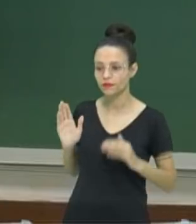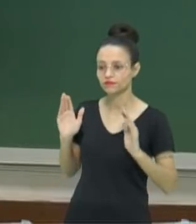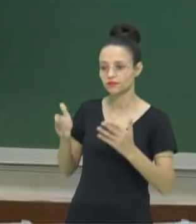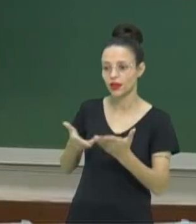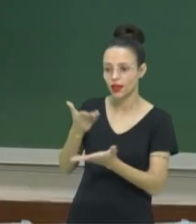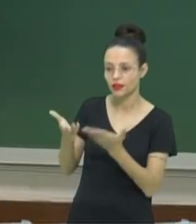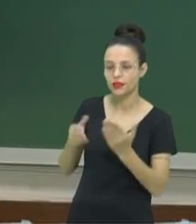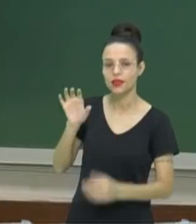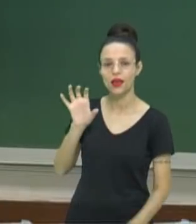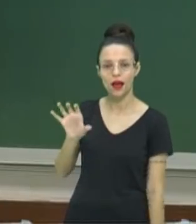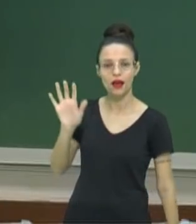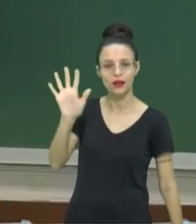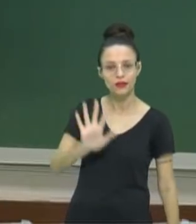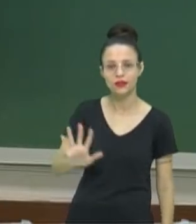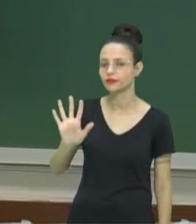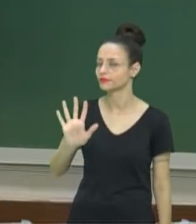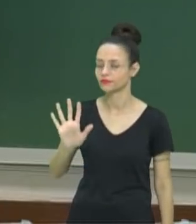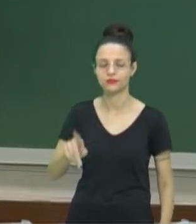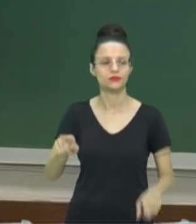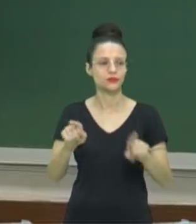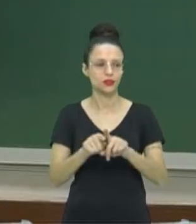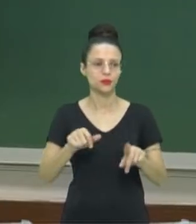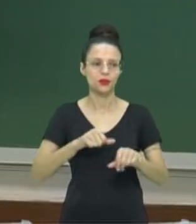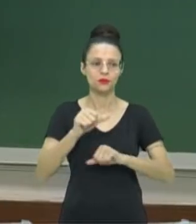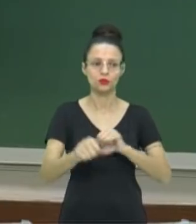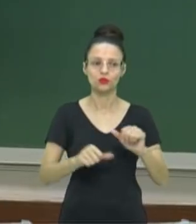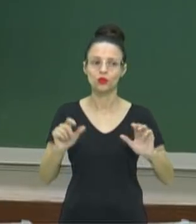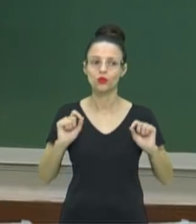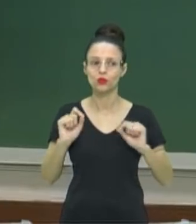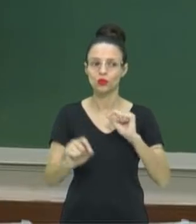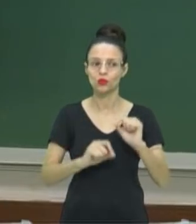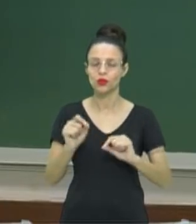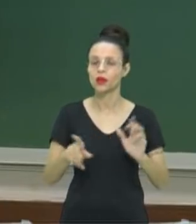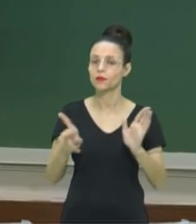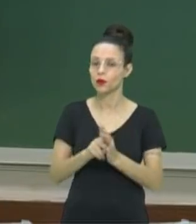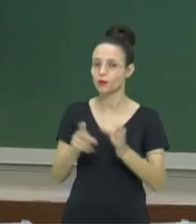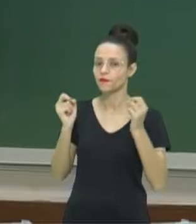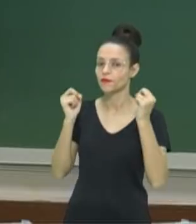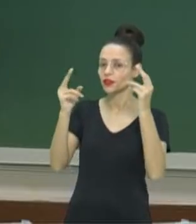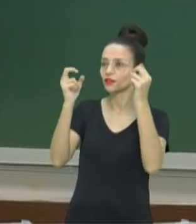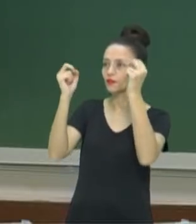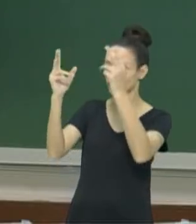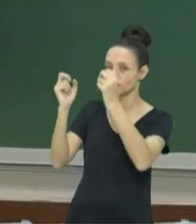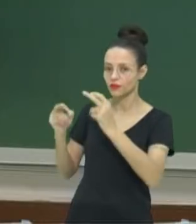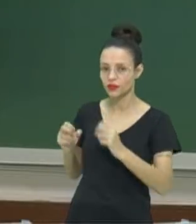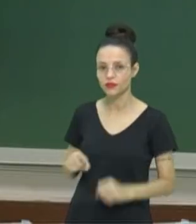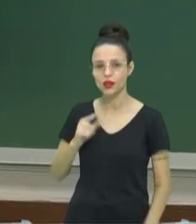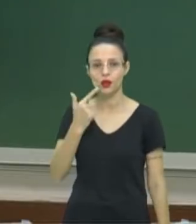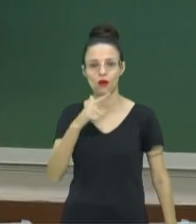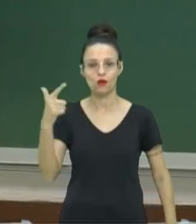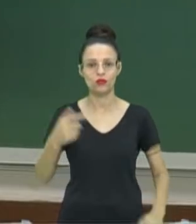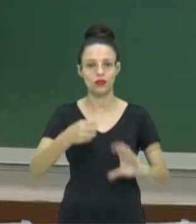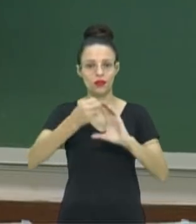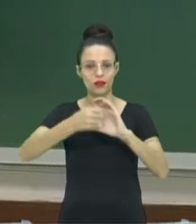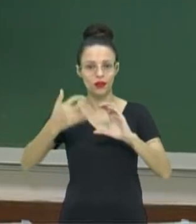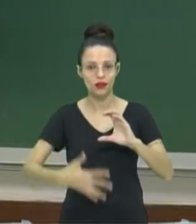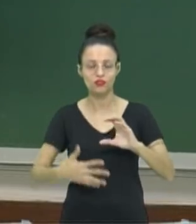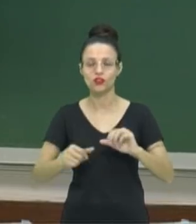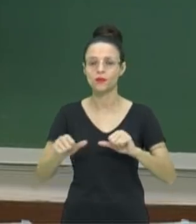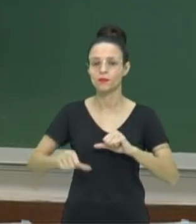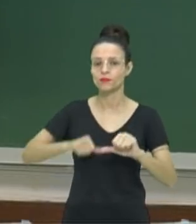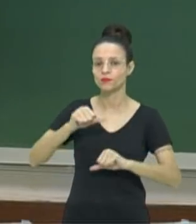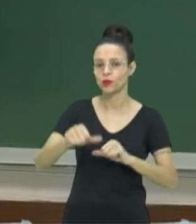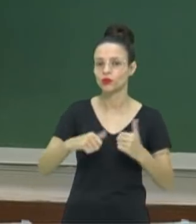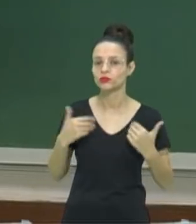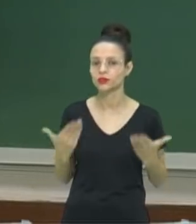regional, também mudou aqui, destinado à exportação. Outra característica que muda, então